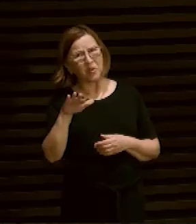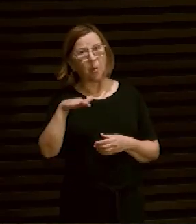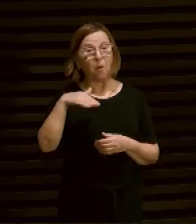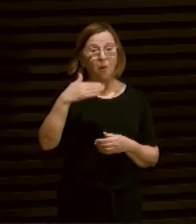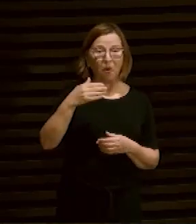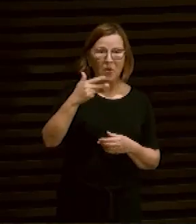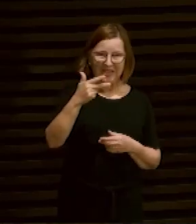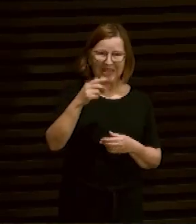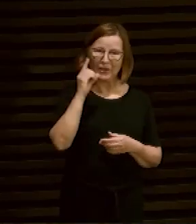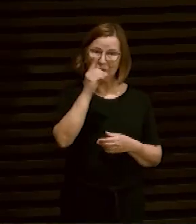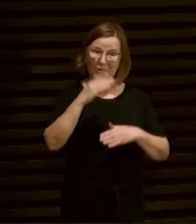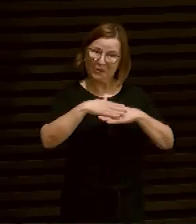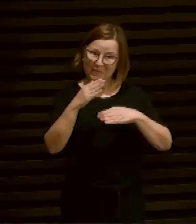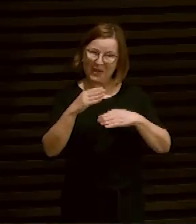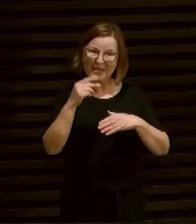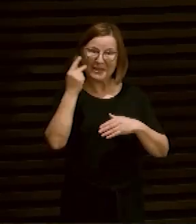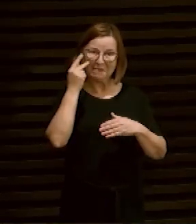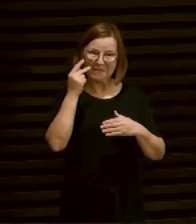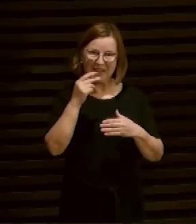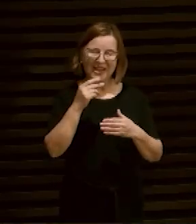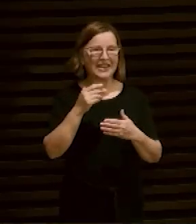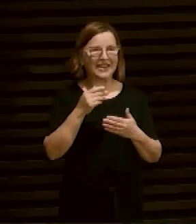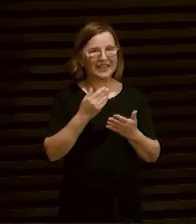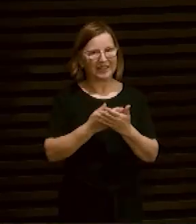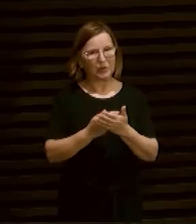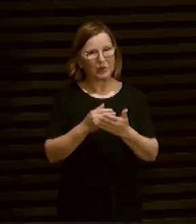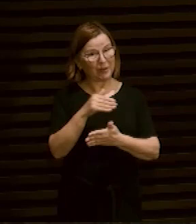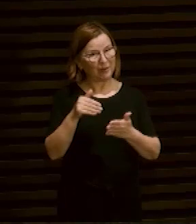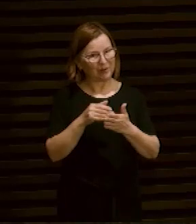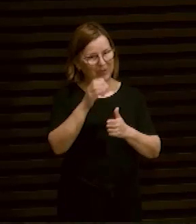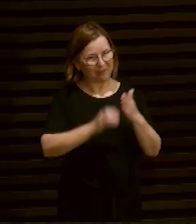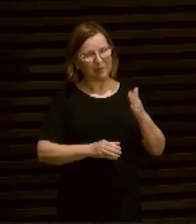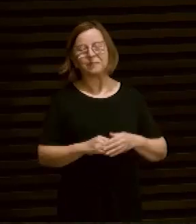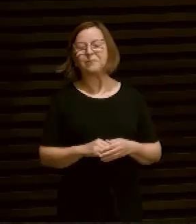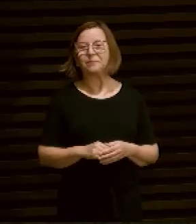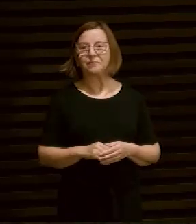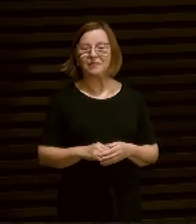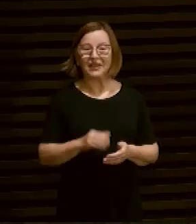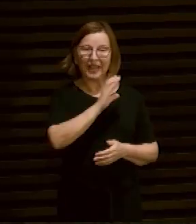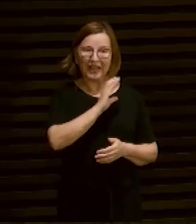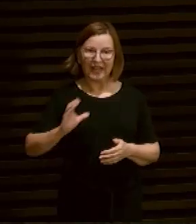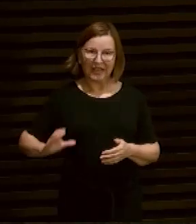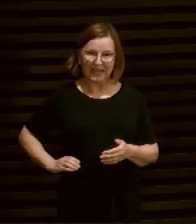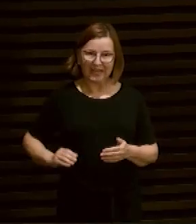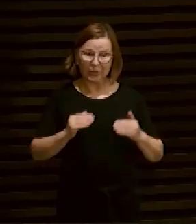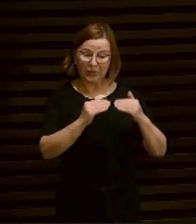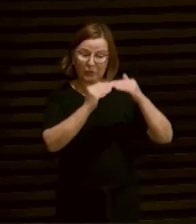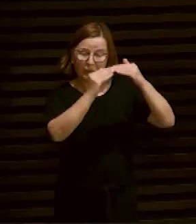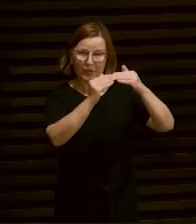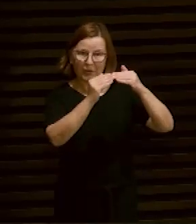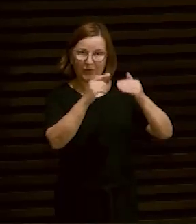primeira parte é Cristo é superior a Moisés. A segunda